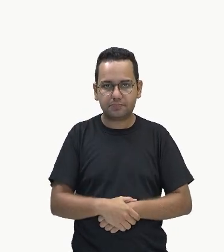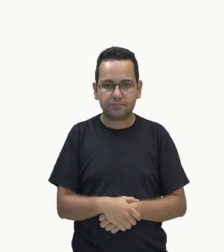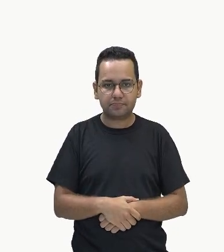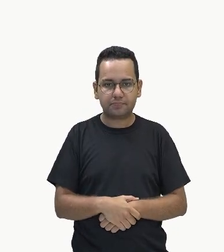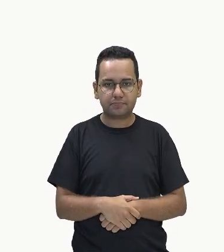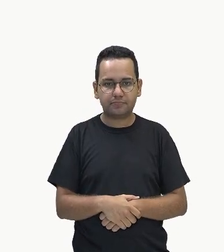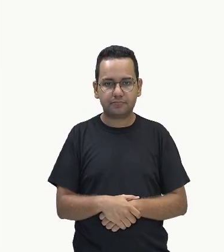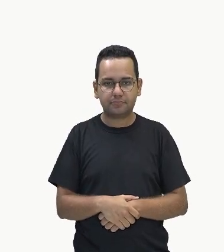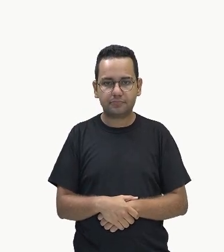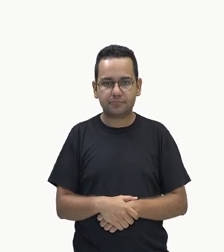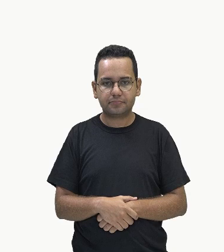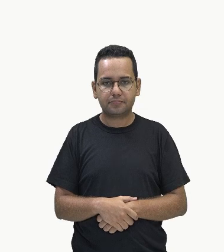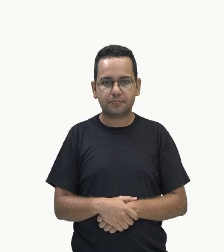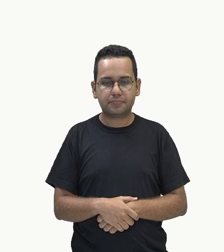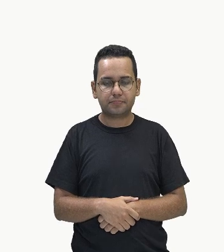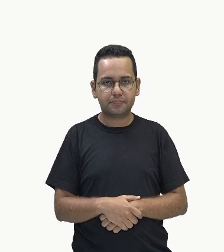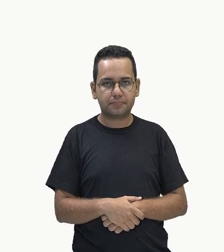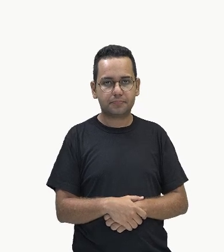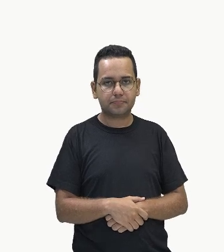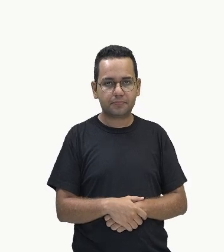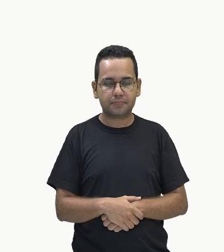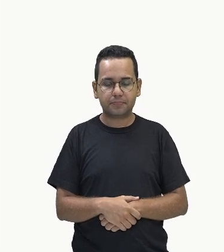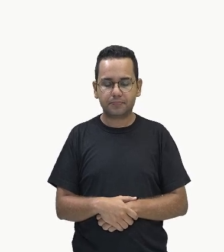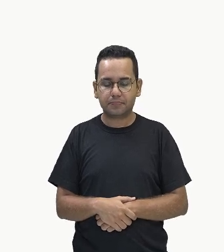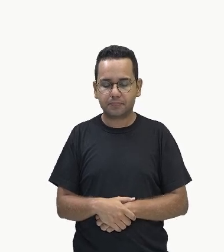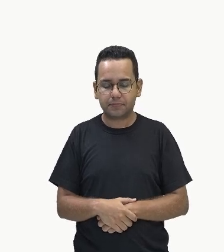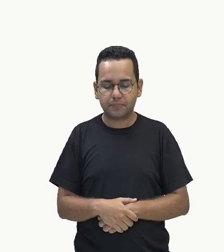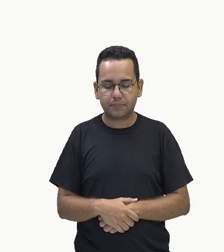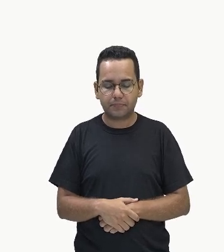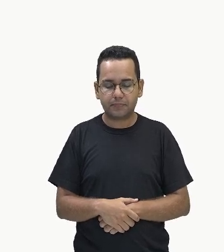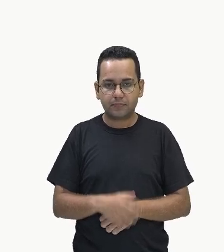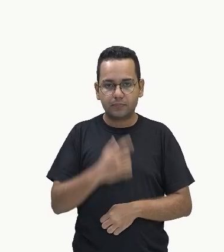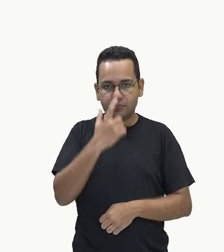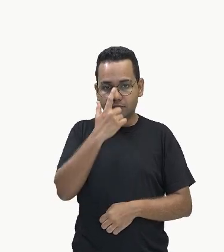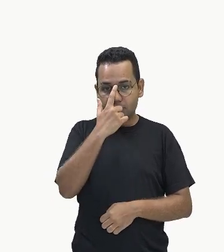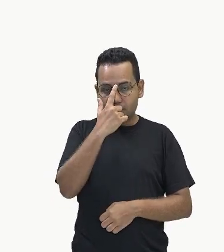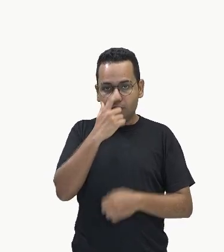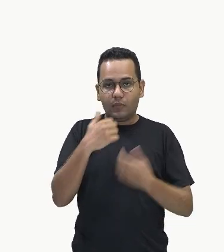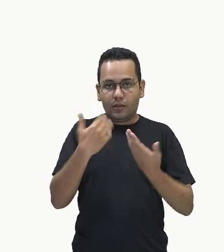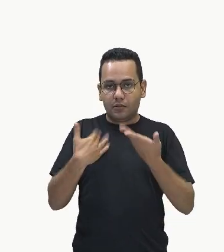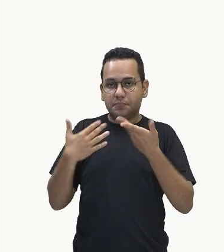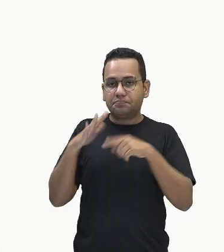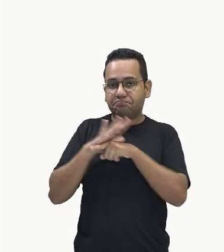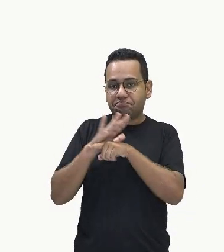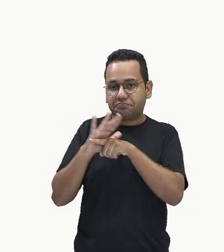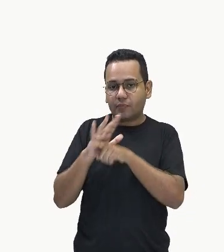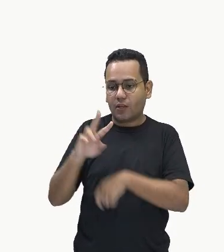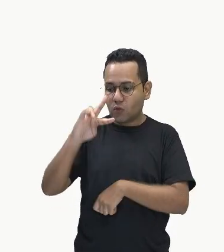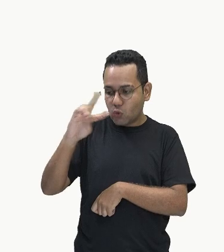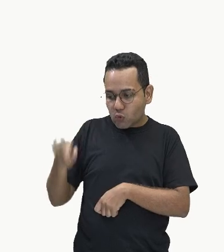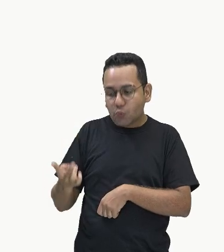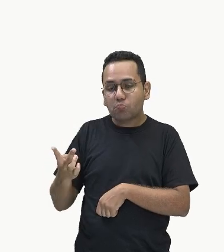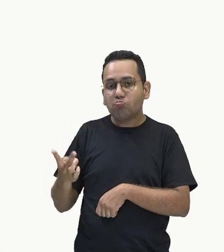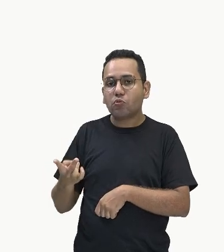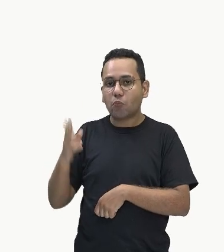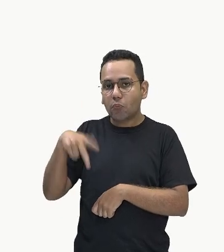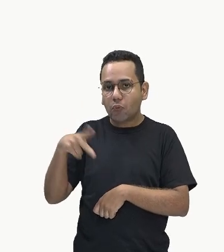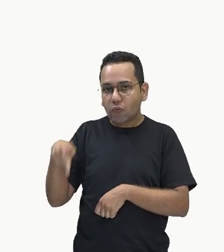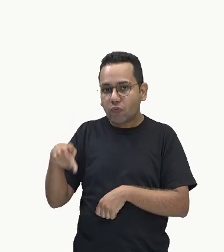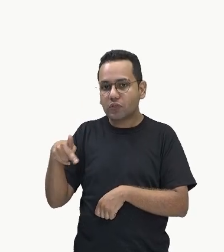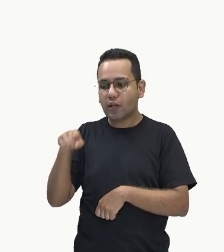Então, como eu fiz a pesquisa com 2.000 professores, eu tirei uma parte da minha